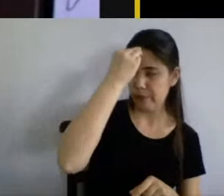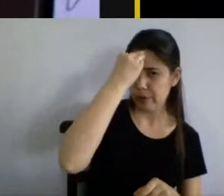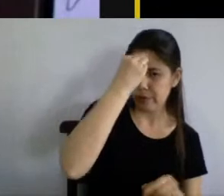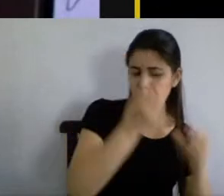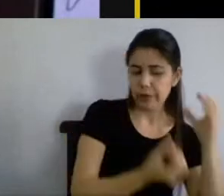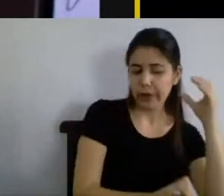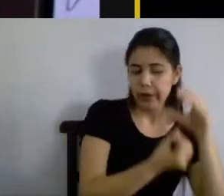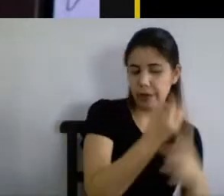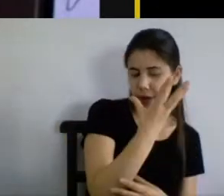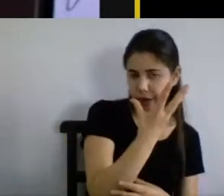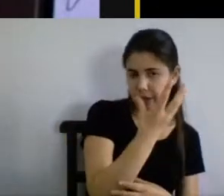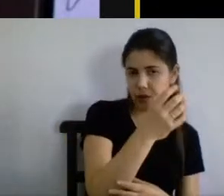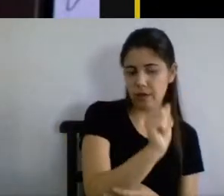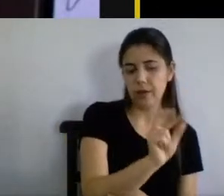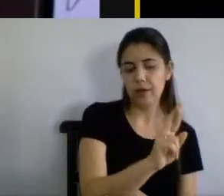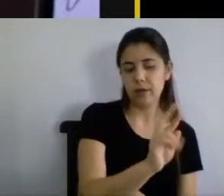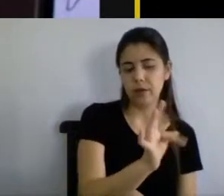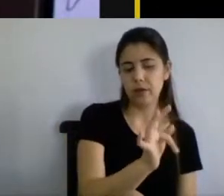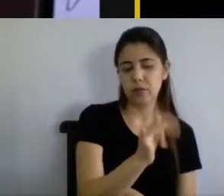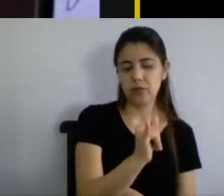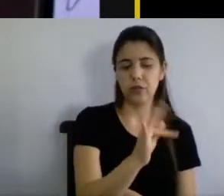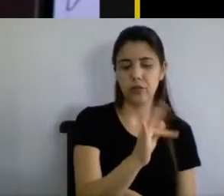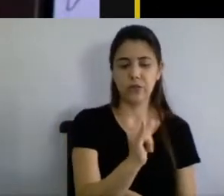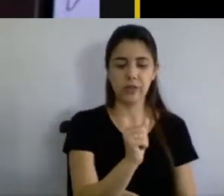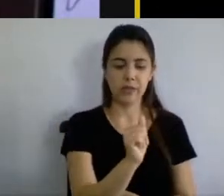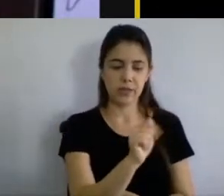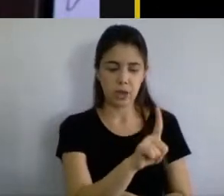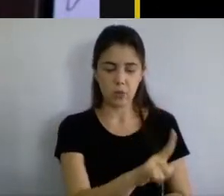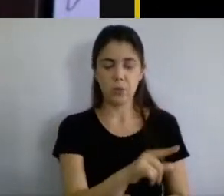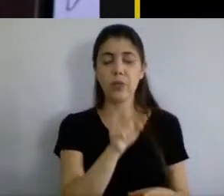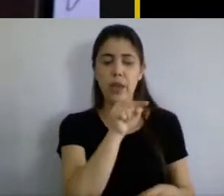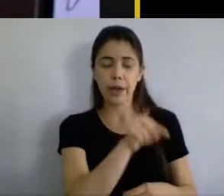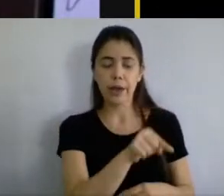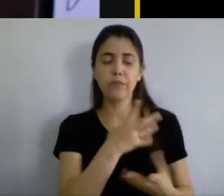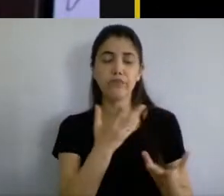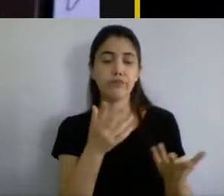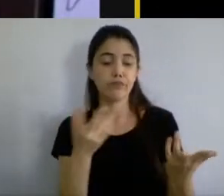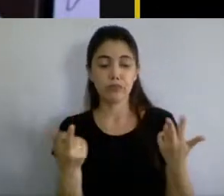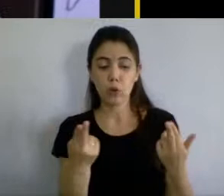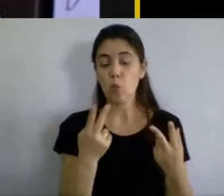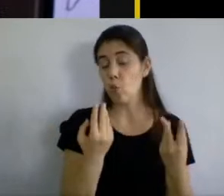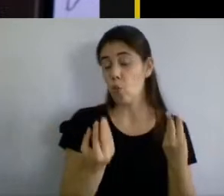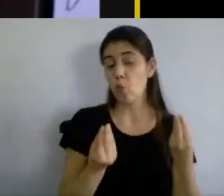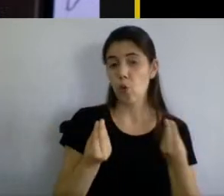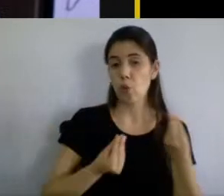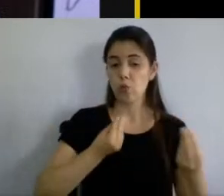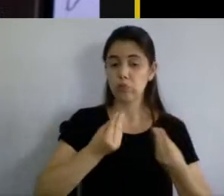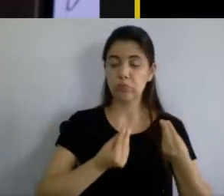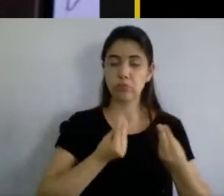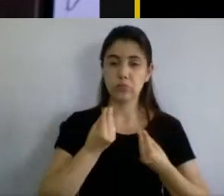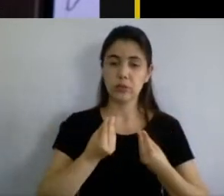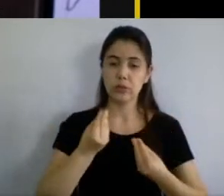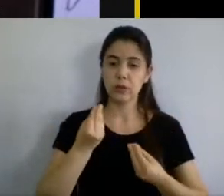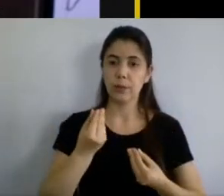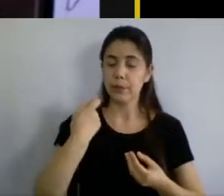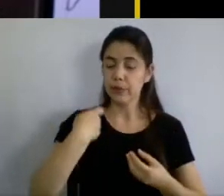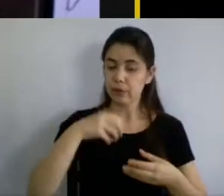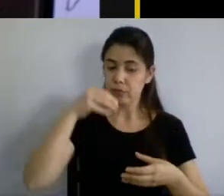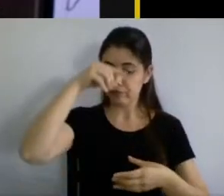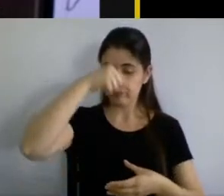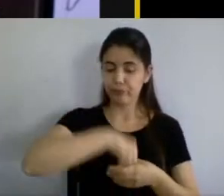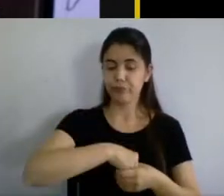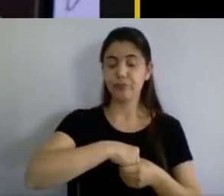uma questão metafísica, que é a questão da presença do ser como fundamento essencial das